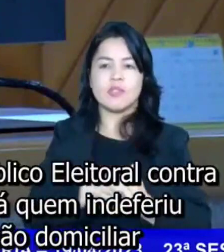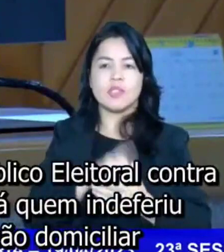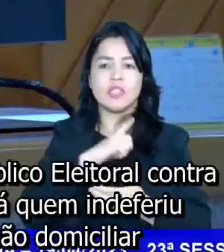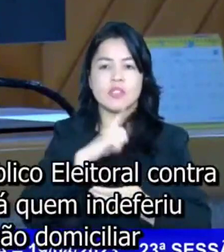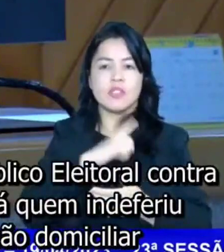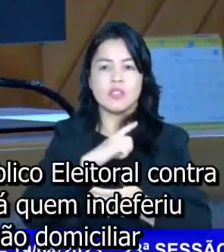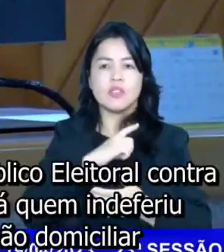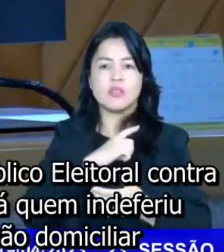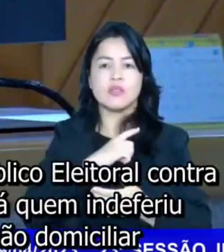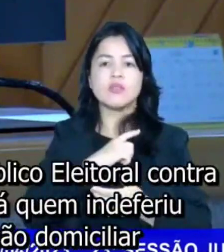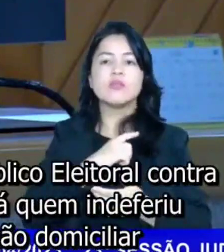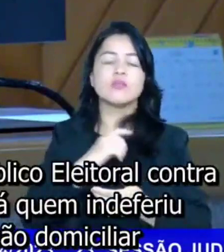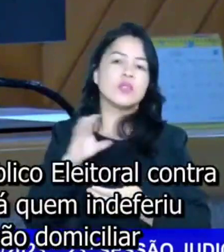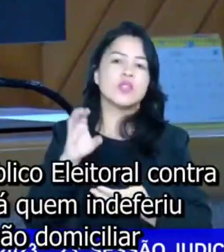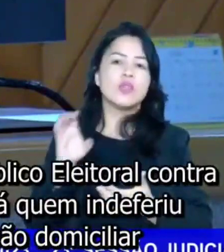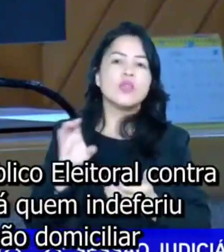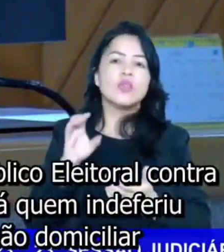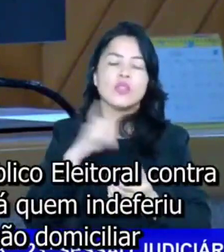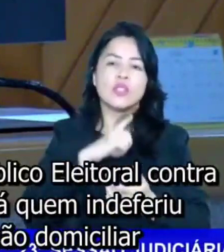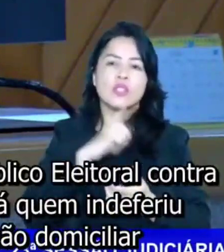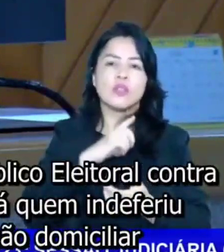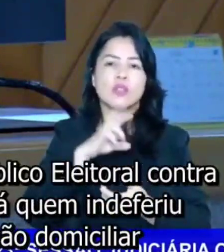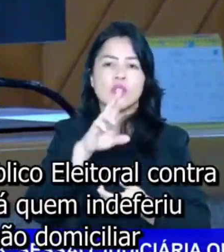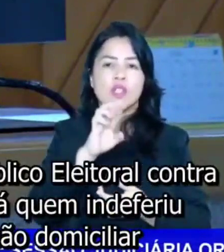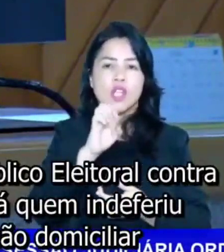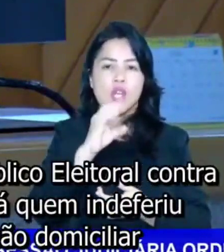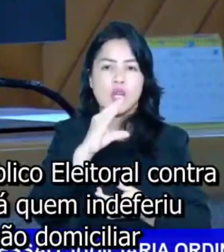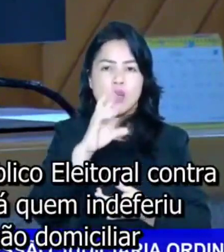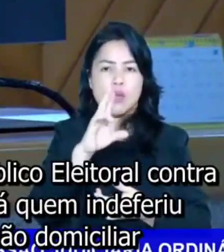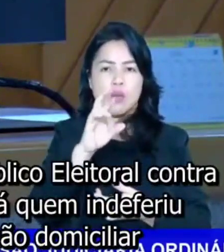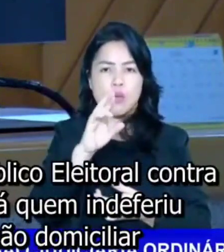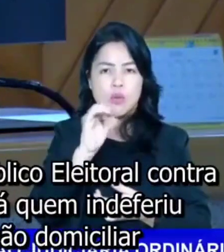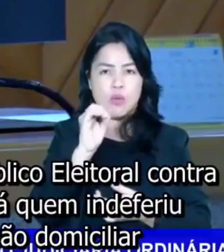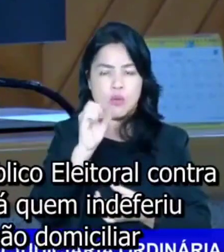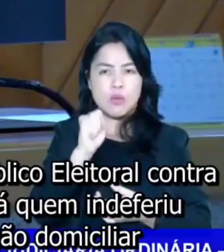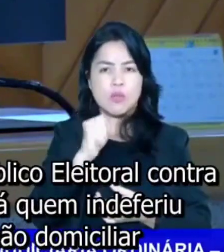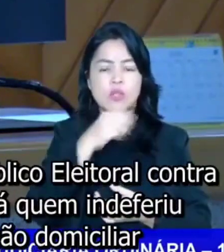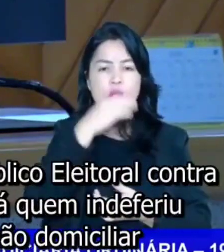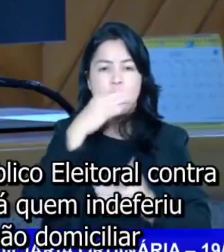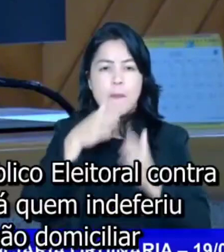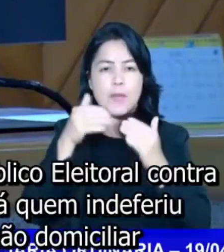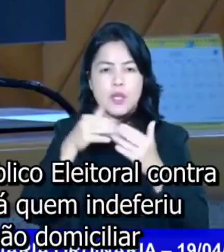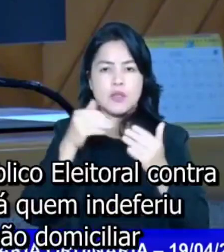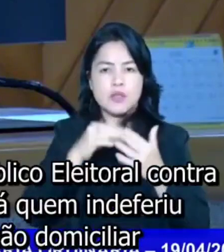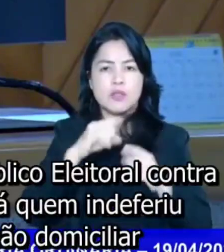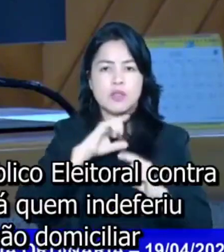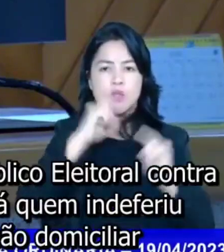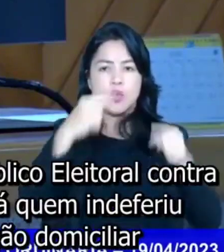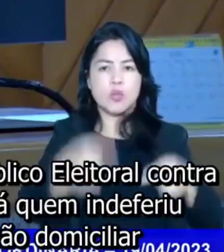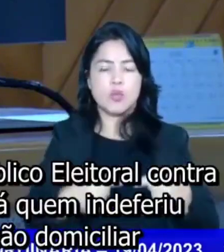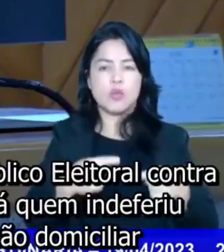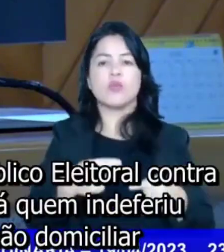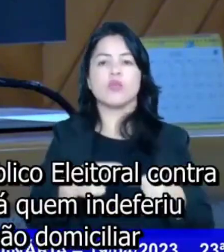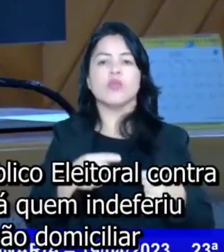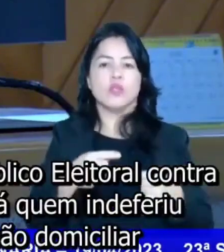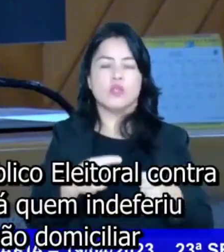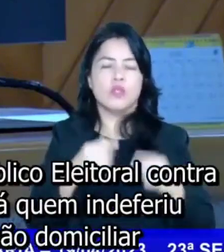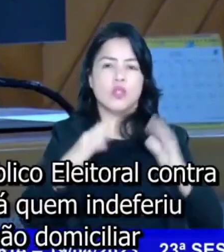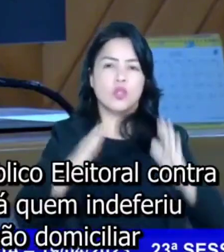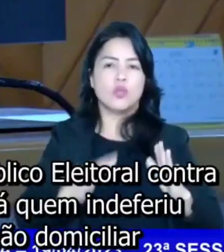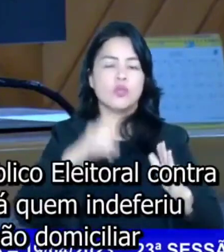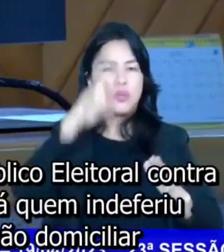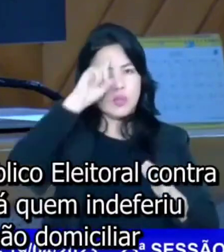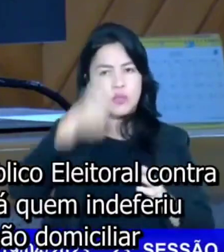de recurso eleitoral interposto pelo Ministério Público Eleitoral contra a decisão da juíza da 2ª Zona Eleitoral de Macapá,